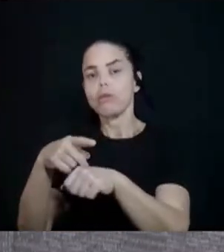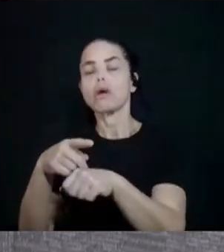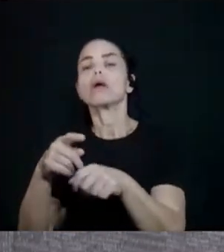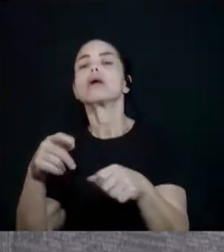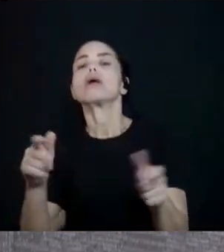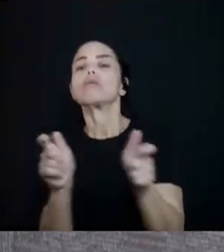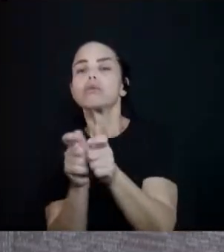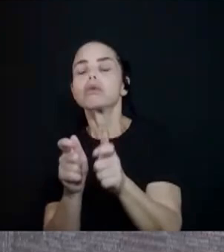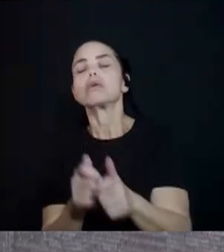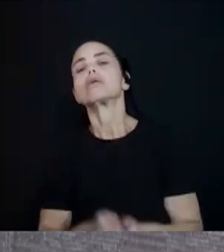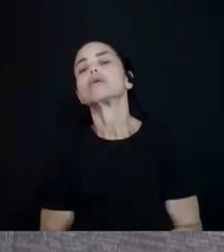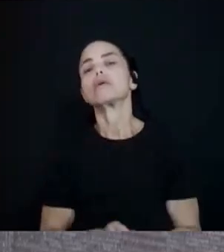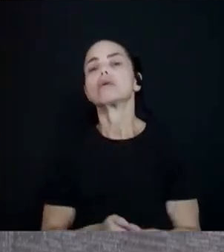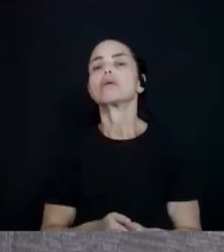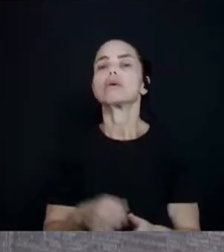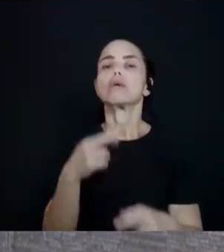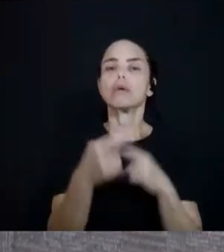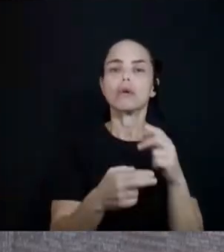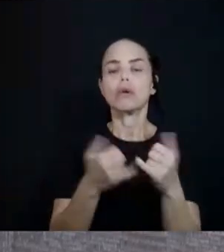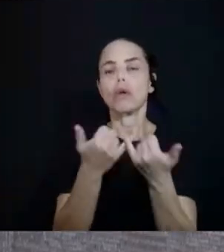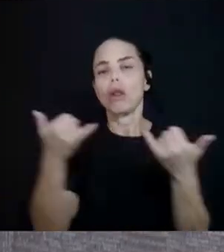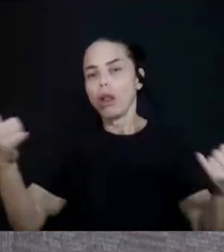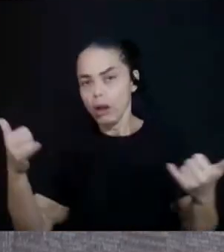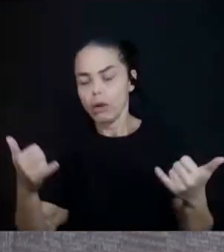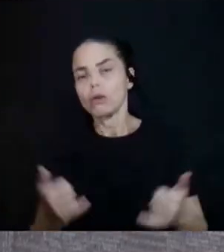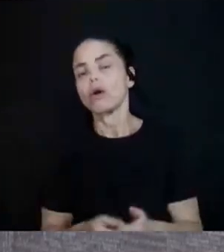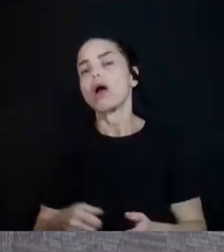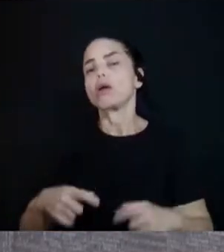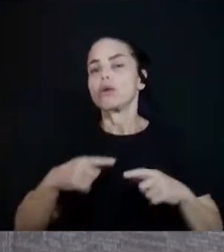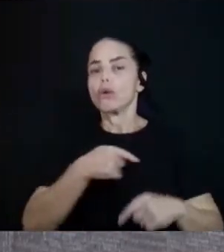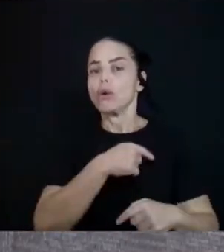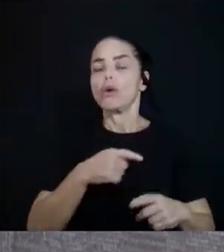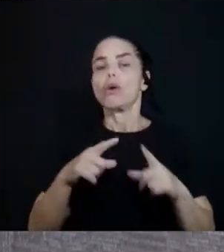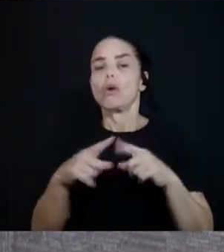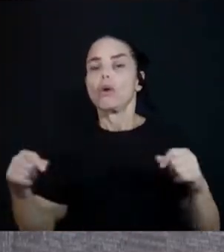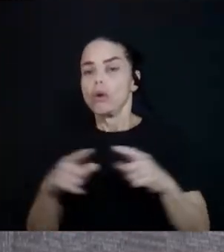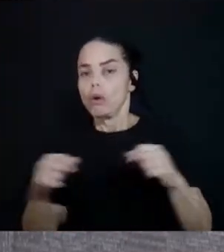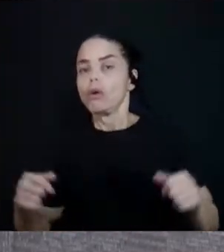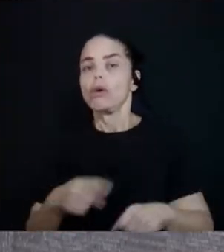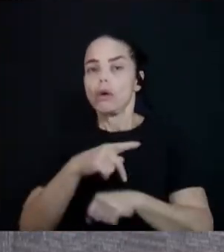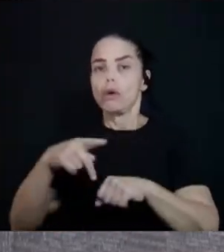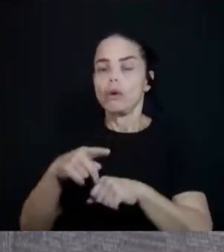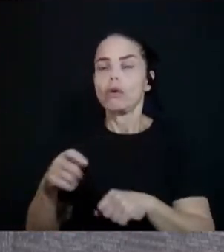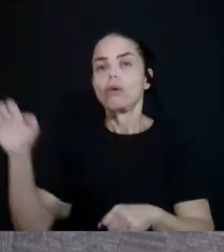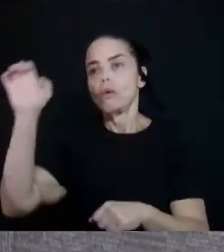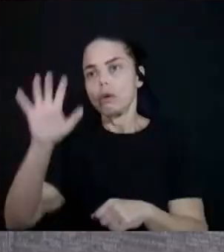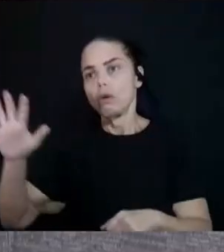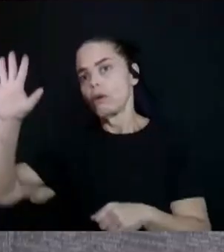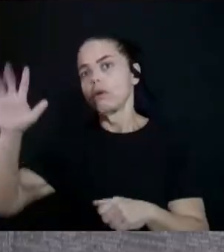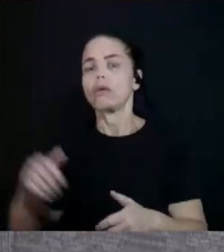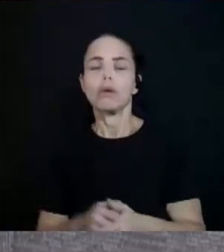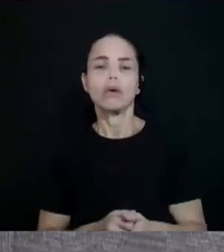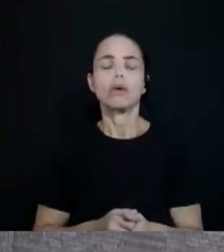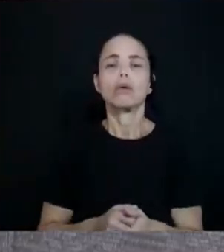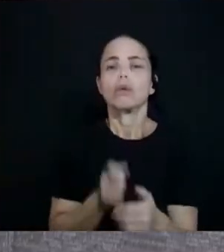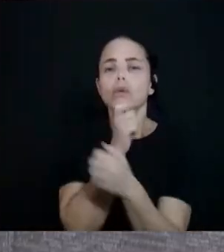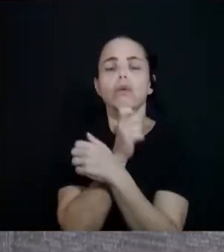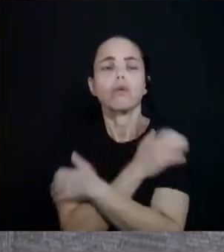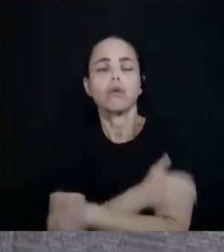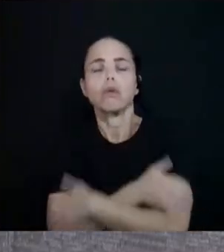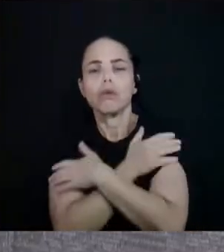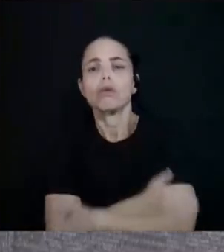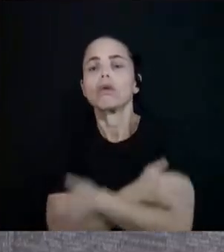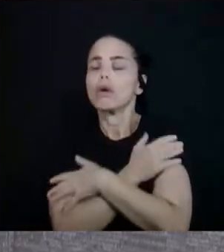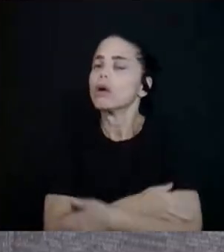para produzir energia, né? Países europeus, países frios, ou países como o Japão, por exemplo,